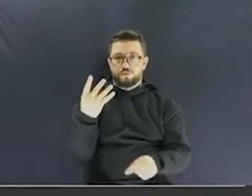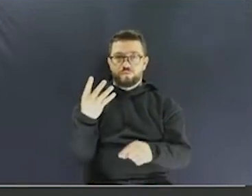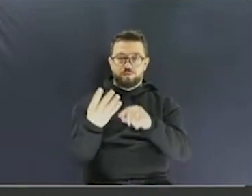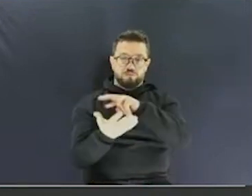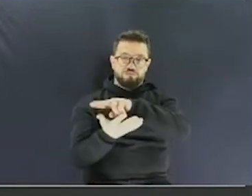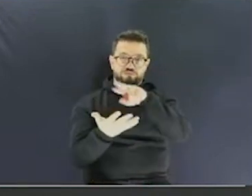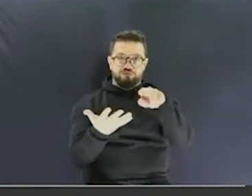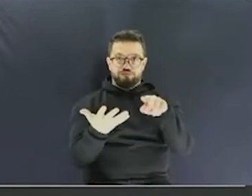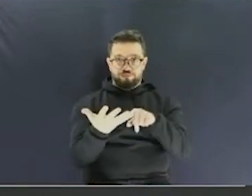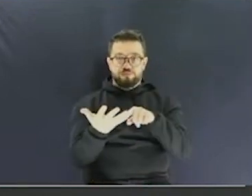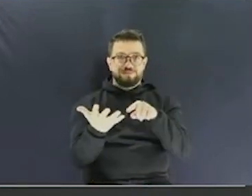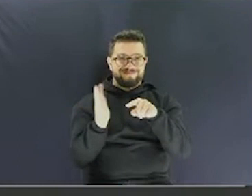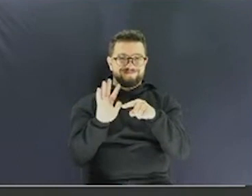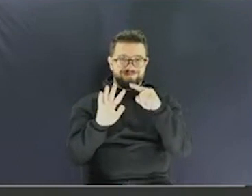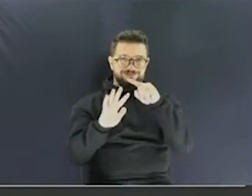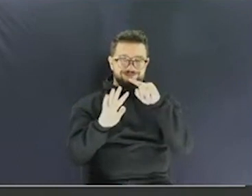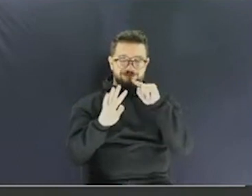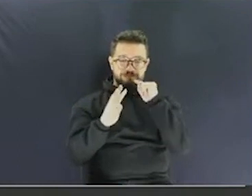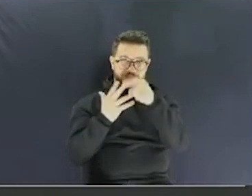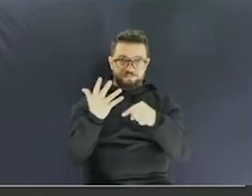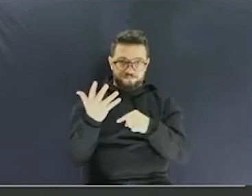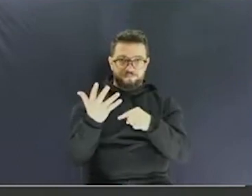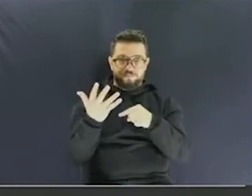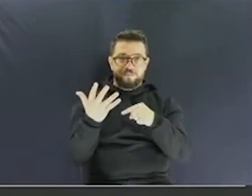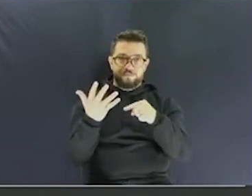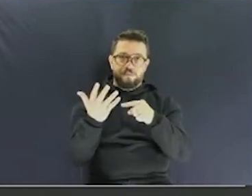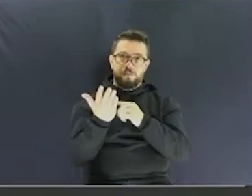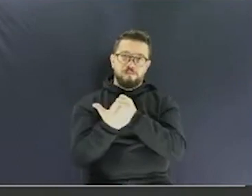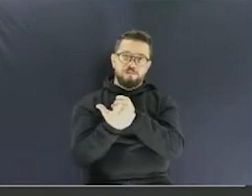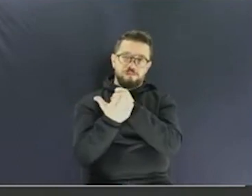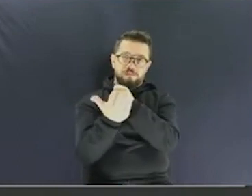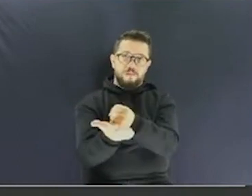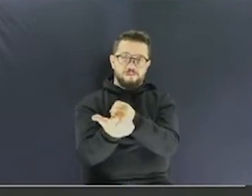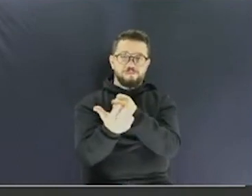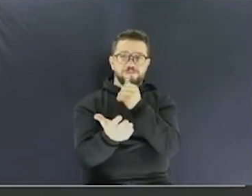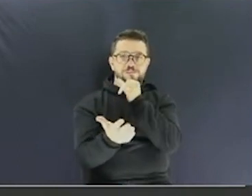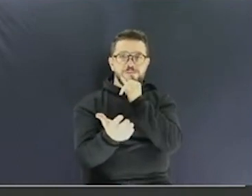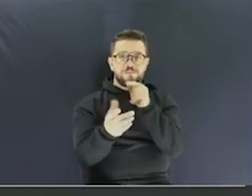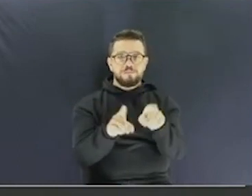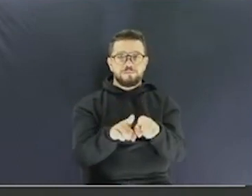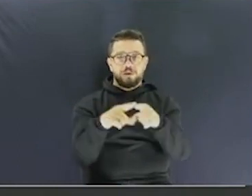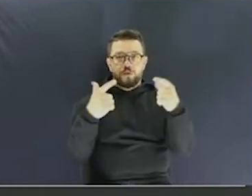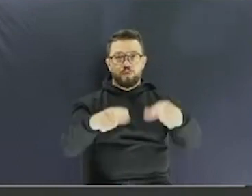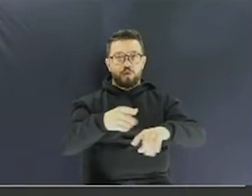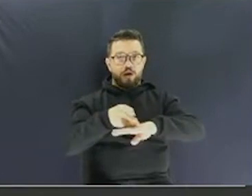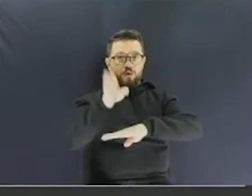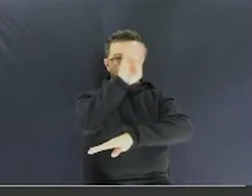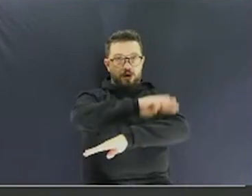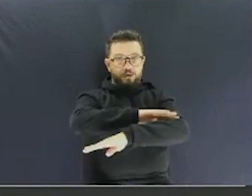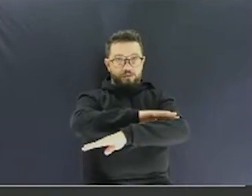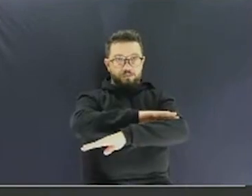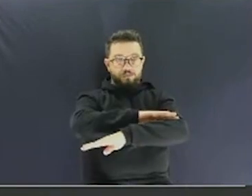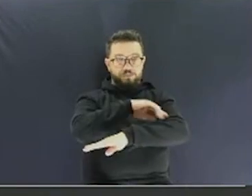sendo apresentados, dando destaque à construção de quadras cobertas nas unidades escolares, que vem avançado